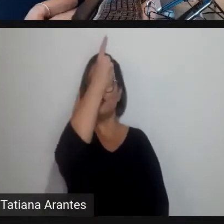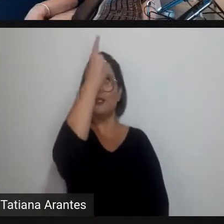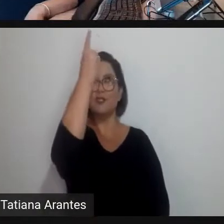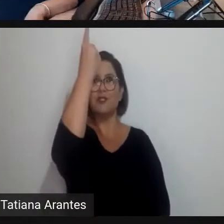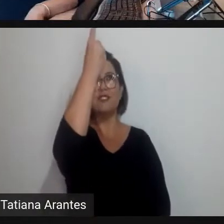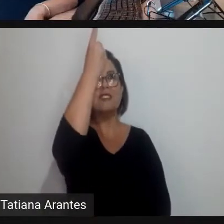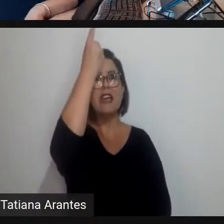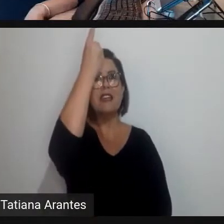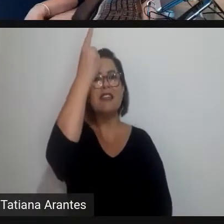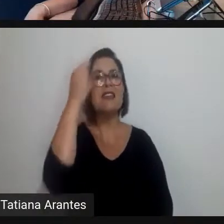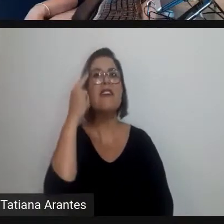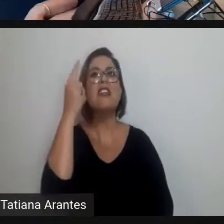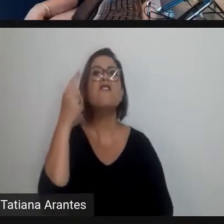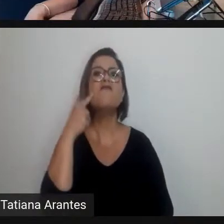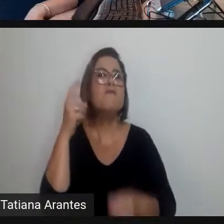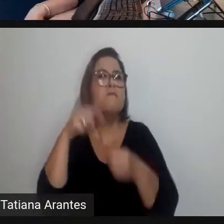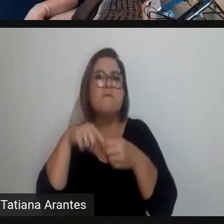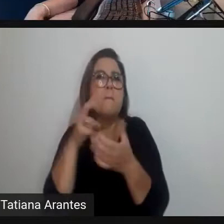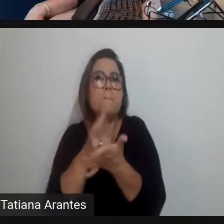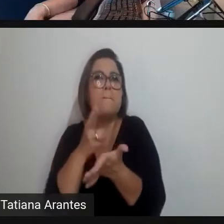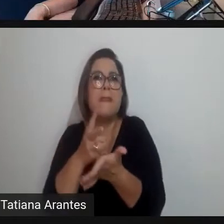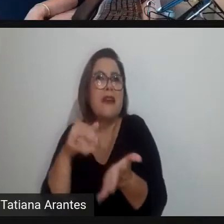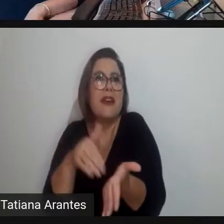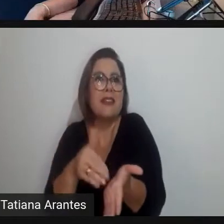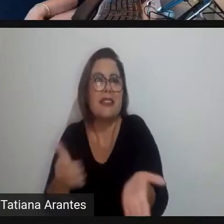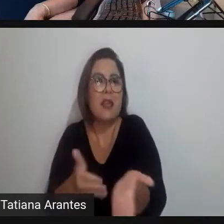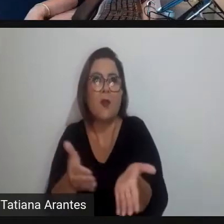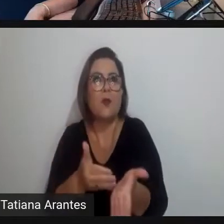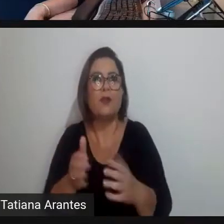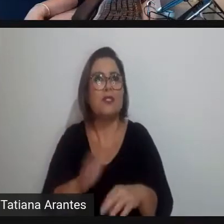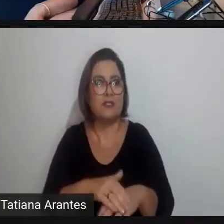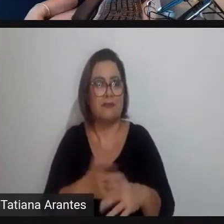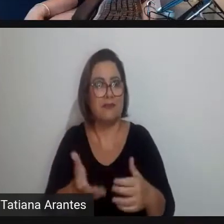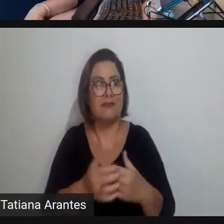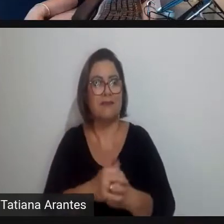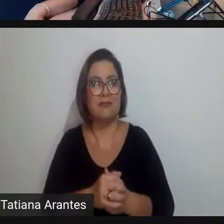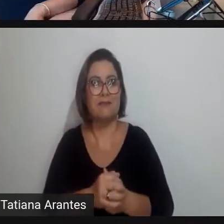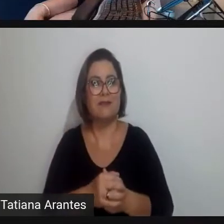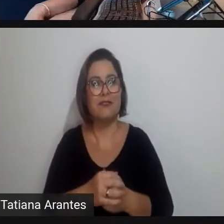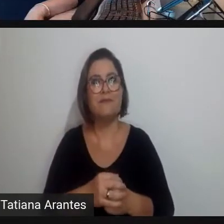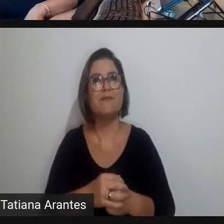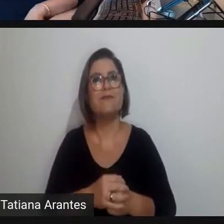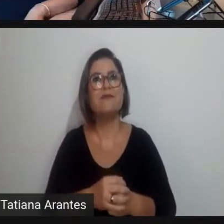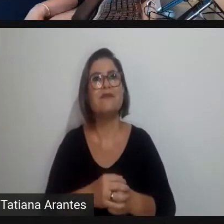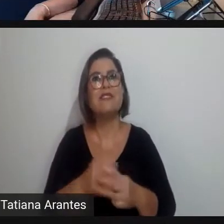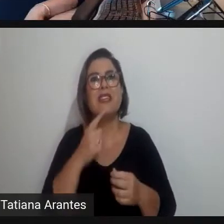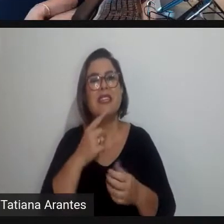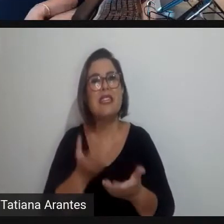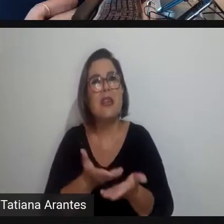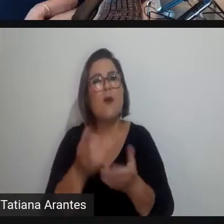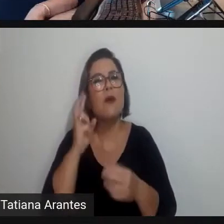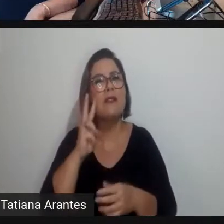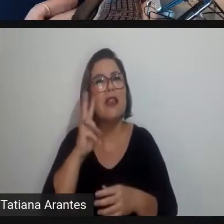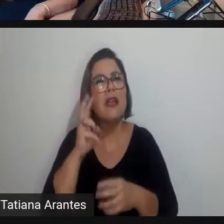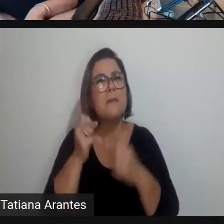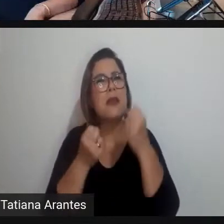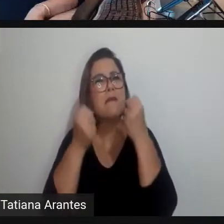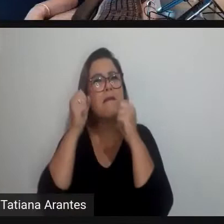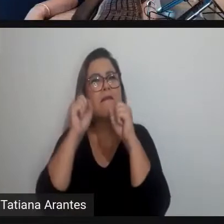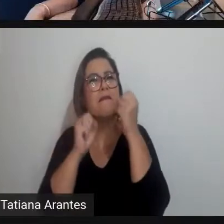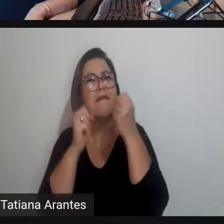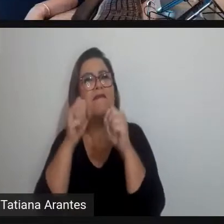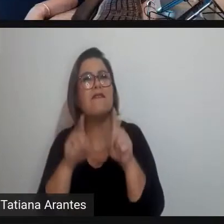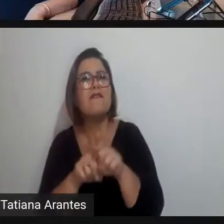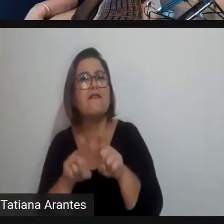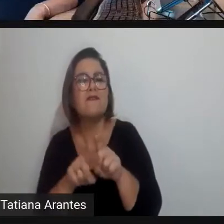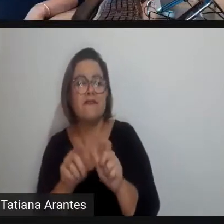patamares mais elevados. E aí, então, no chão de fábrica, foi possível fazer o